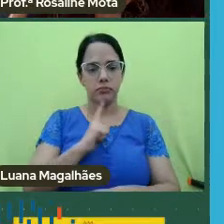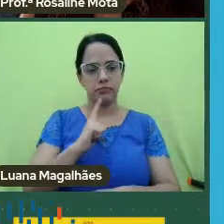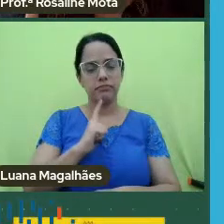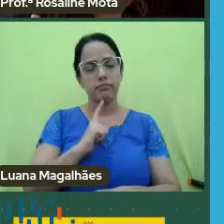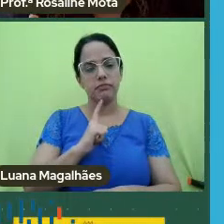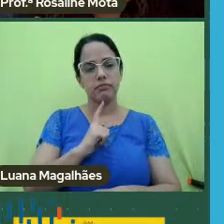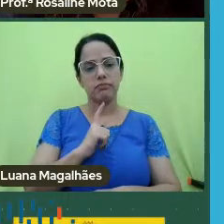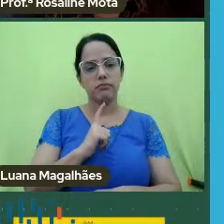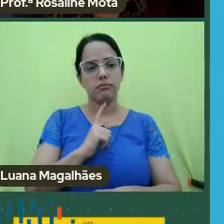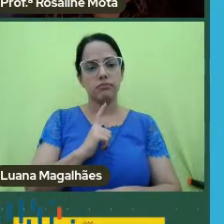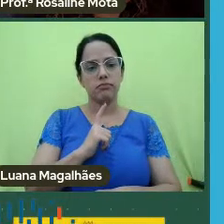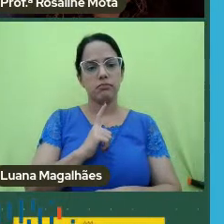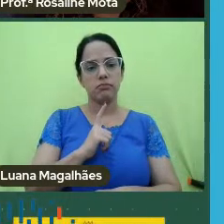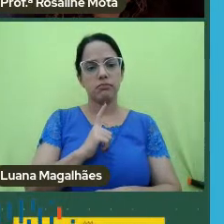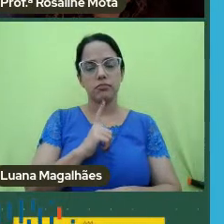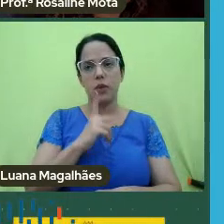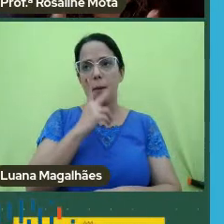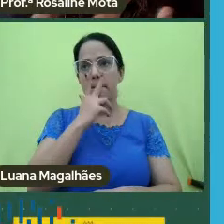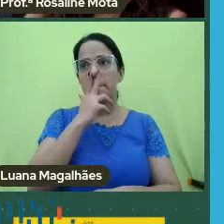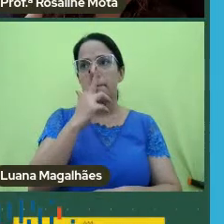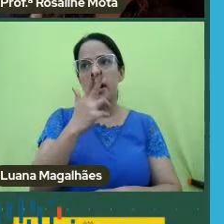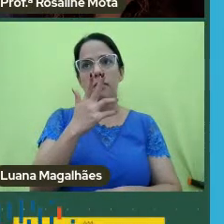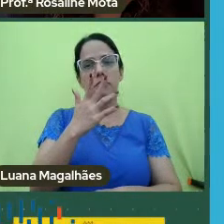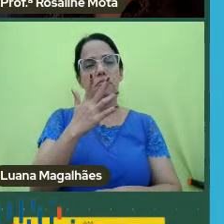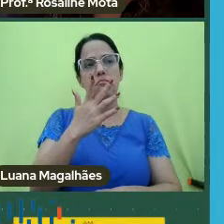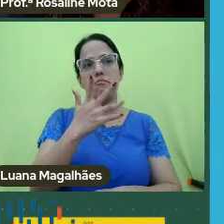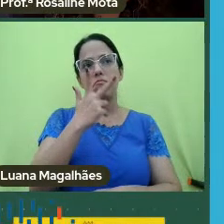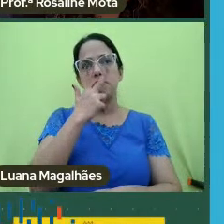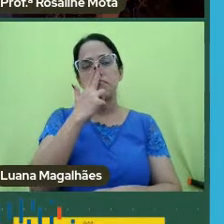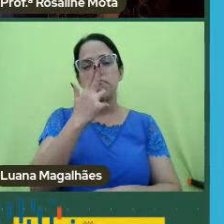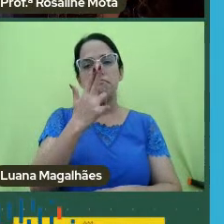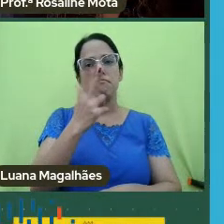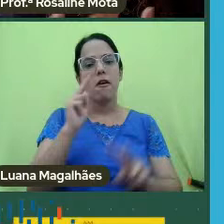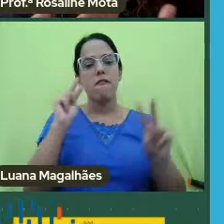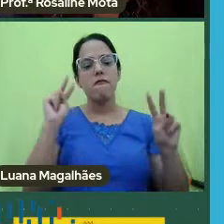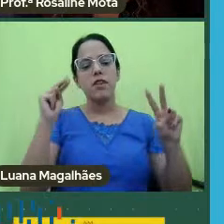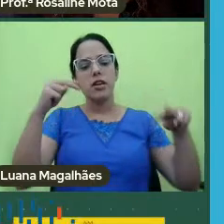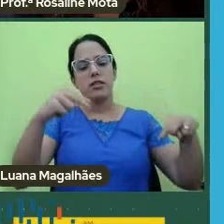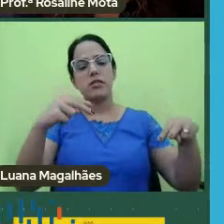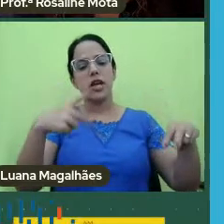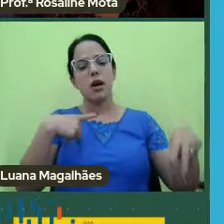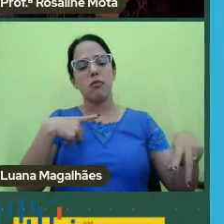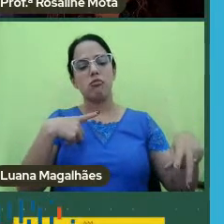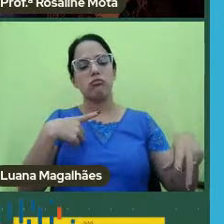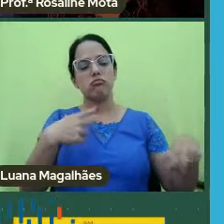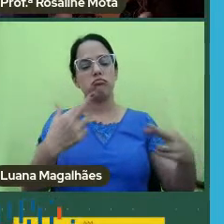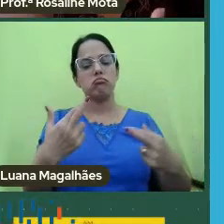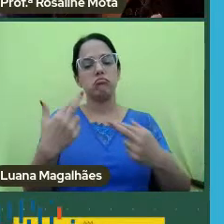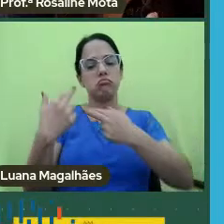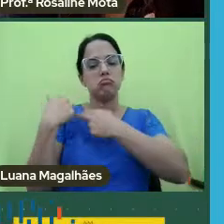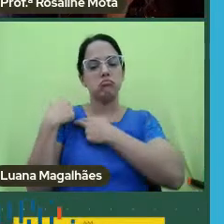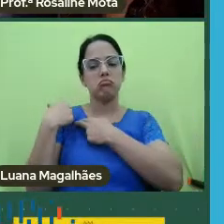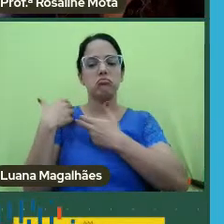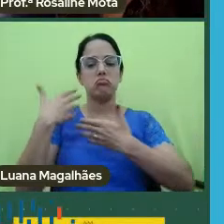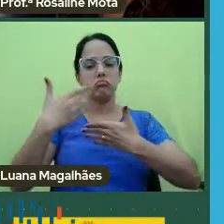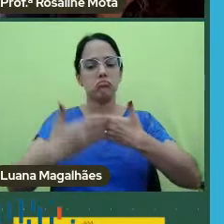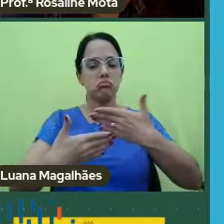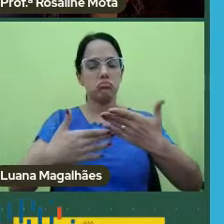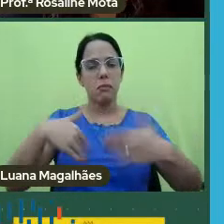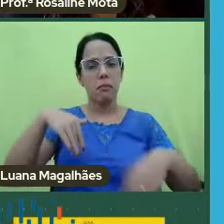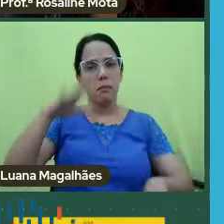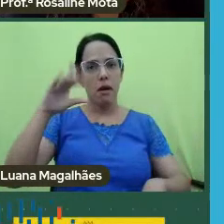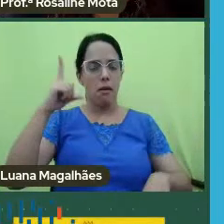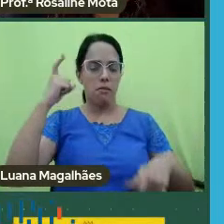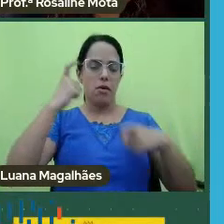ganhou tanto corpo e tanta visibilidade, tanta responsabilidade e tão mais